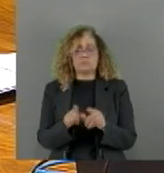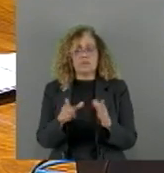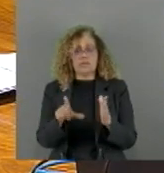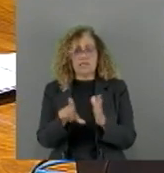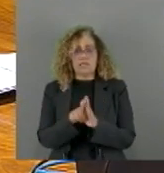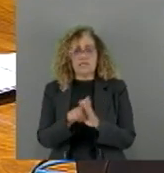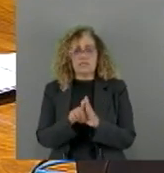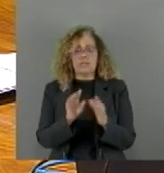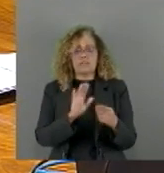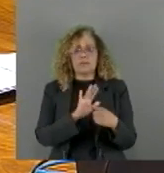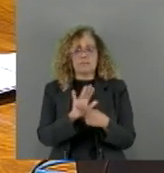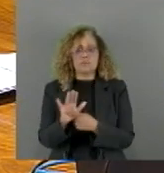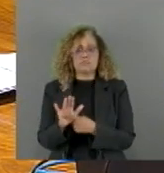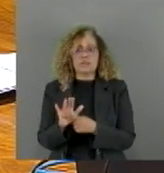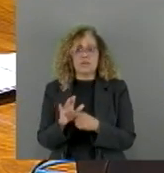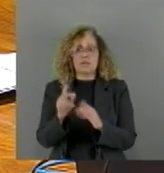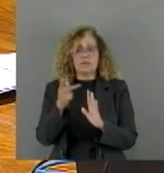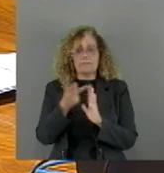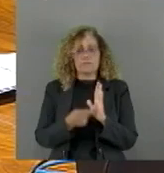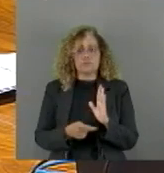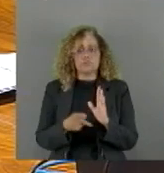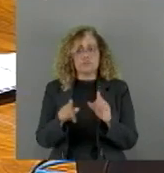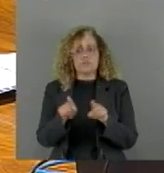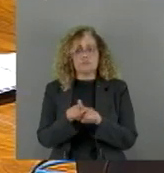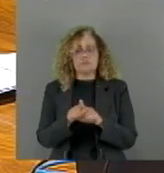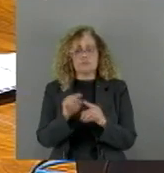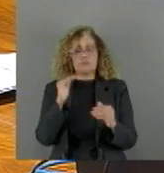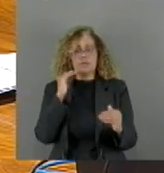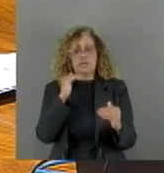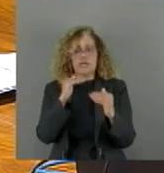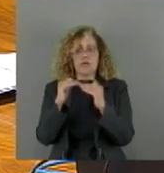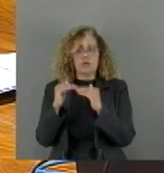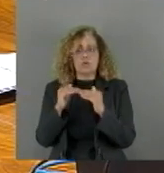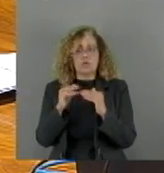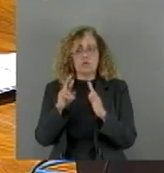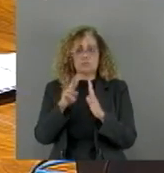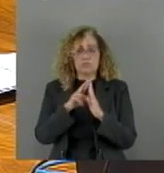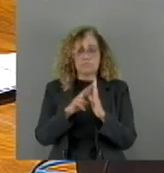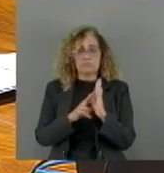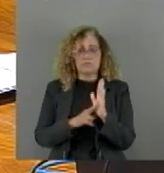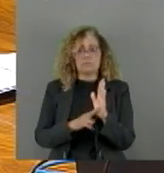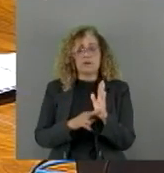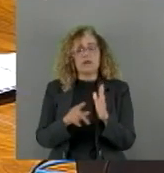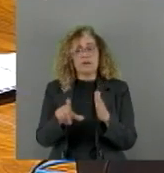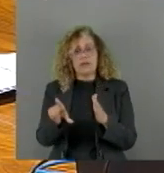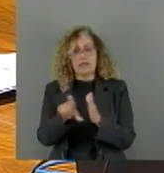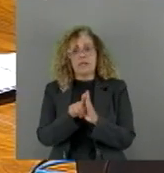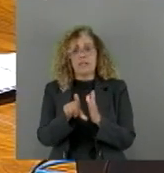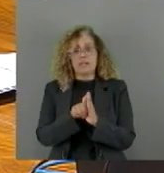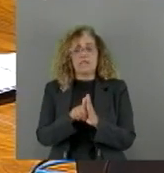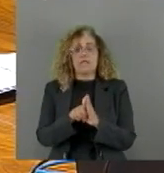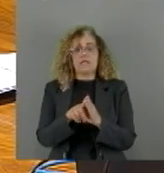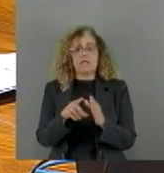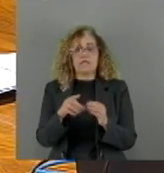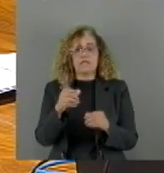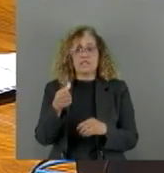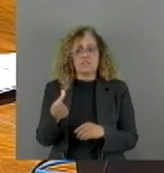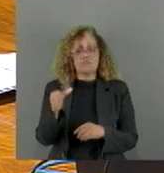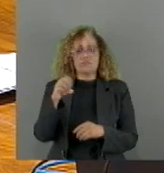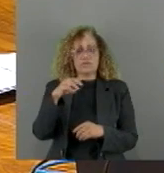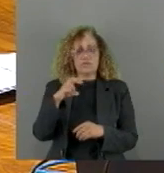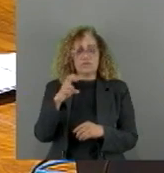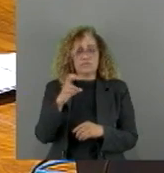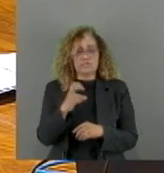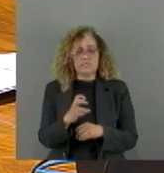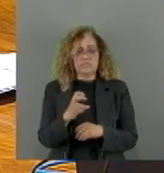tendo em vista que o texto do projeto se encontra igualmente de acordo com as normas estabelecidas pela Lei Complementar 95, de 26 de